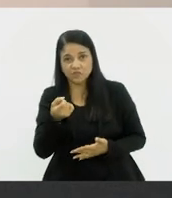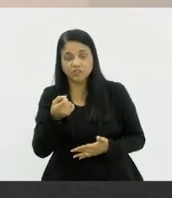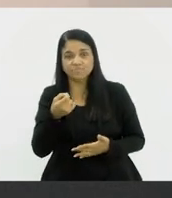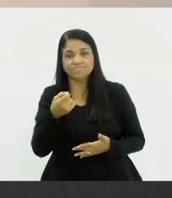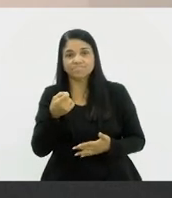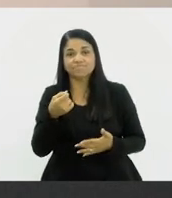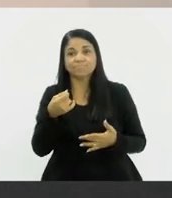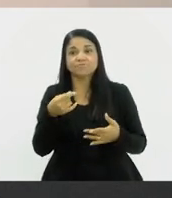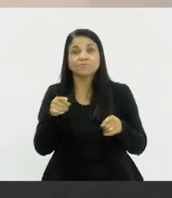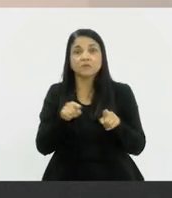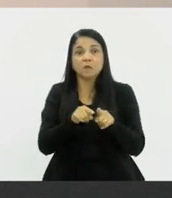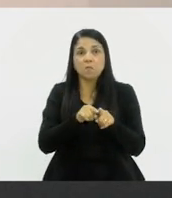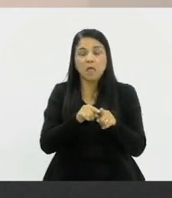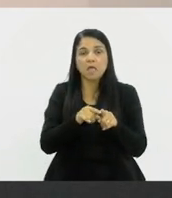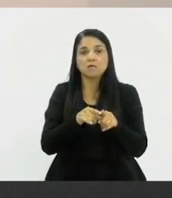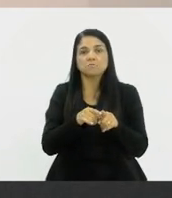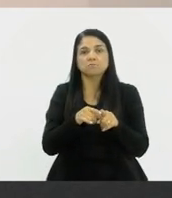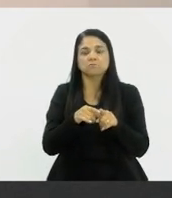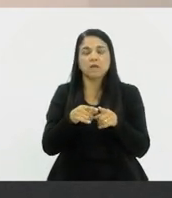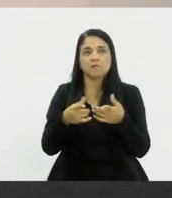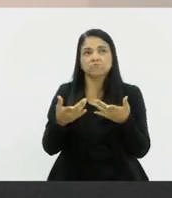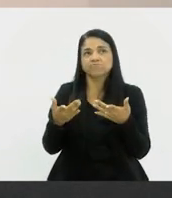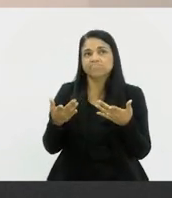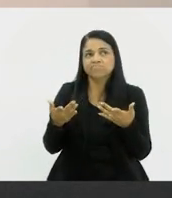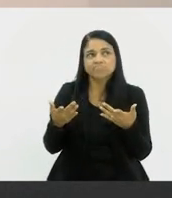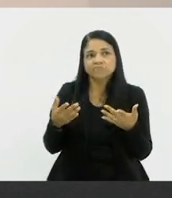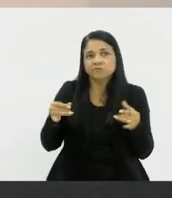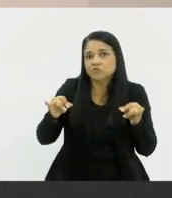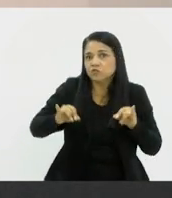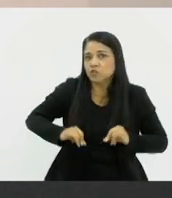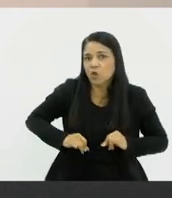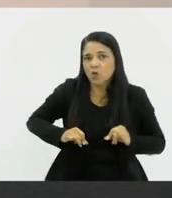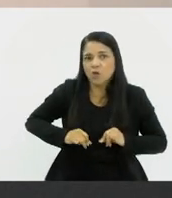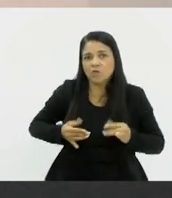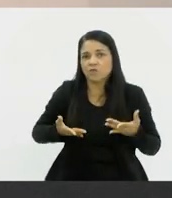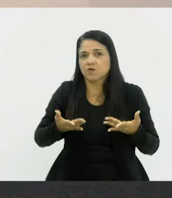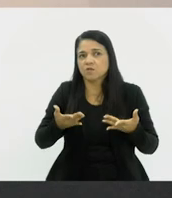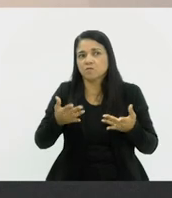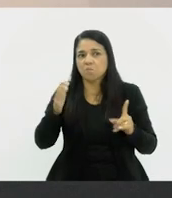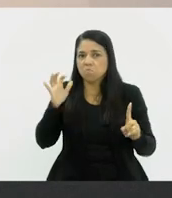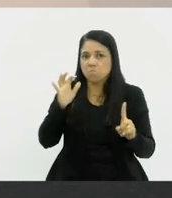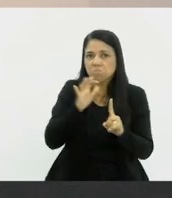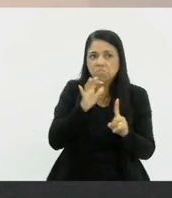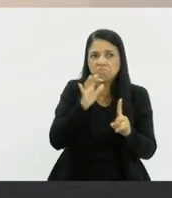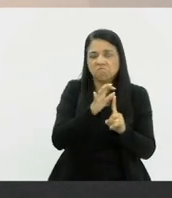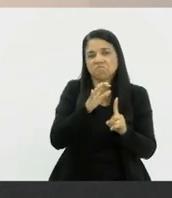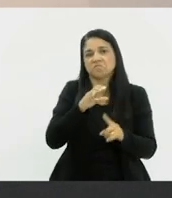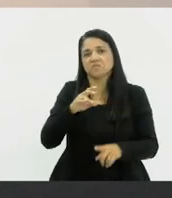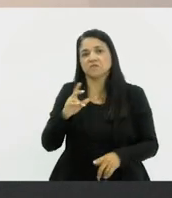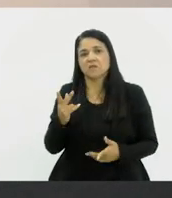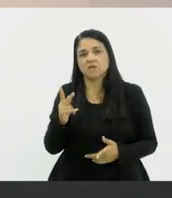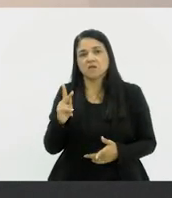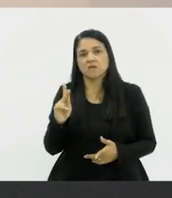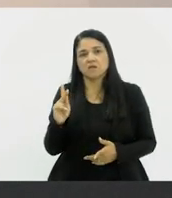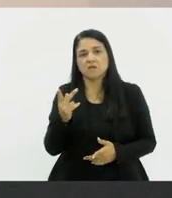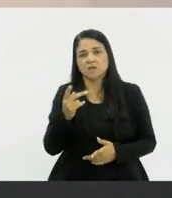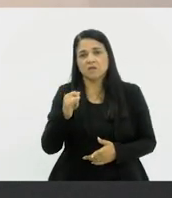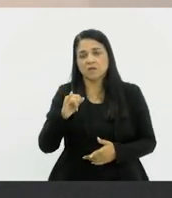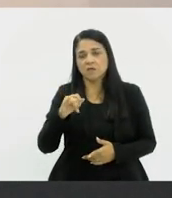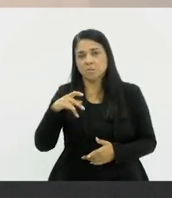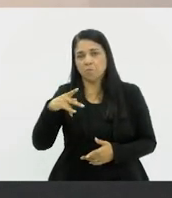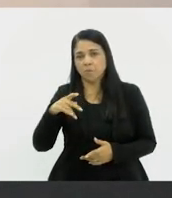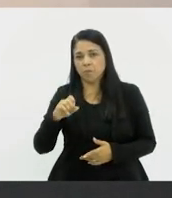uma onda conservadora uma onda eh completamente hipócrita de uma parte da